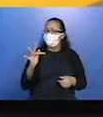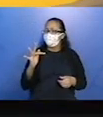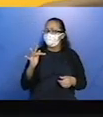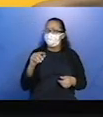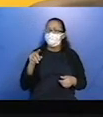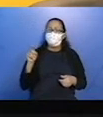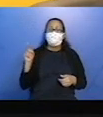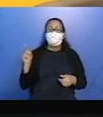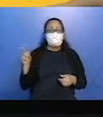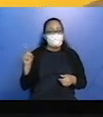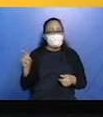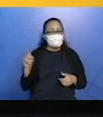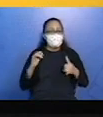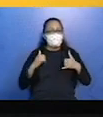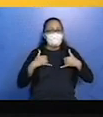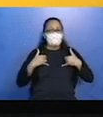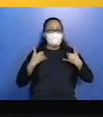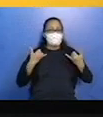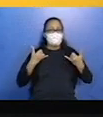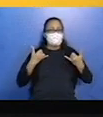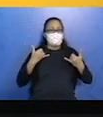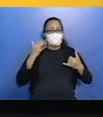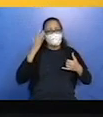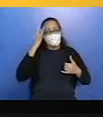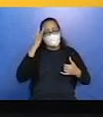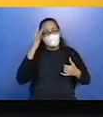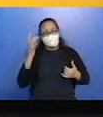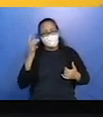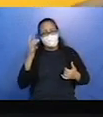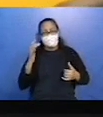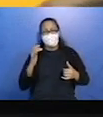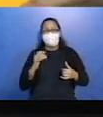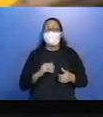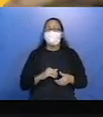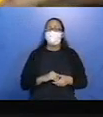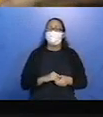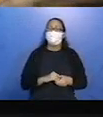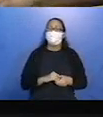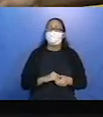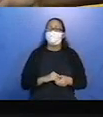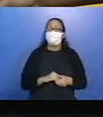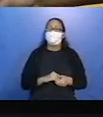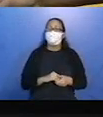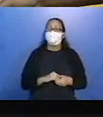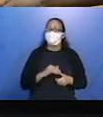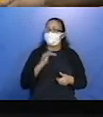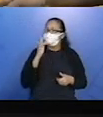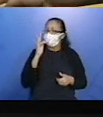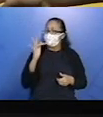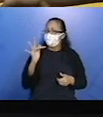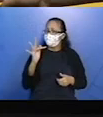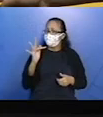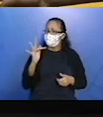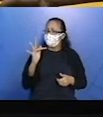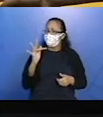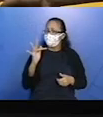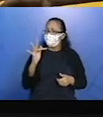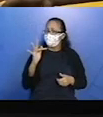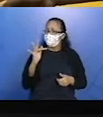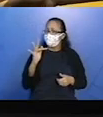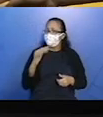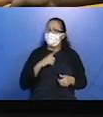Ela fará aniversário amanhã. Percebam a terminação do futuro e a